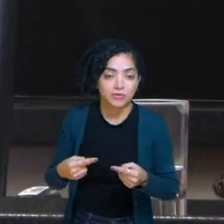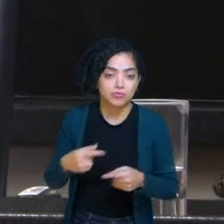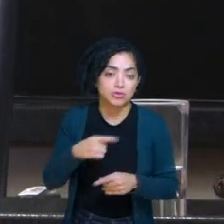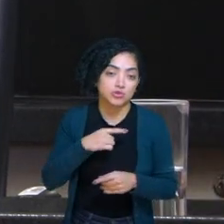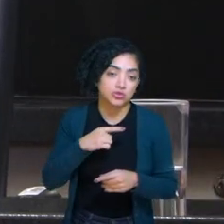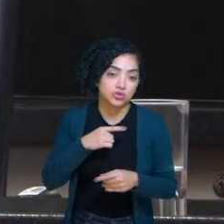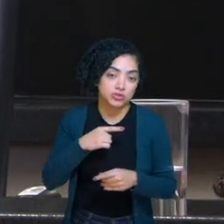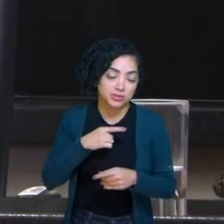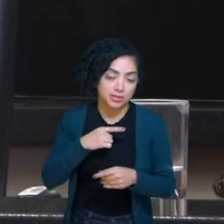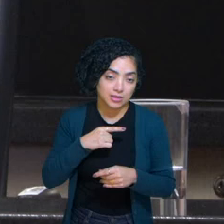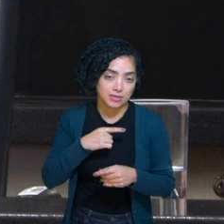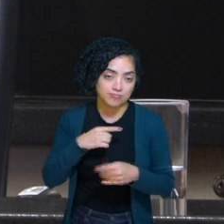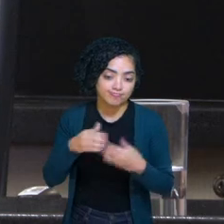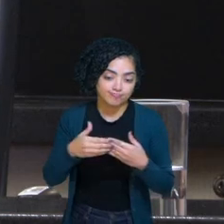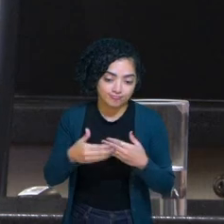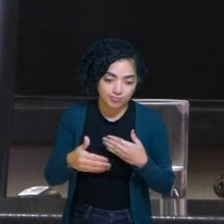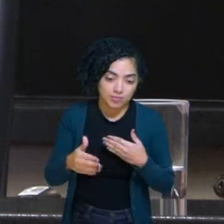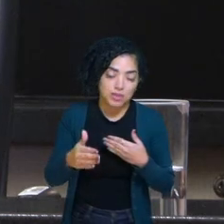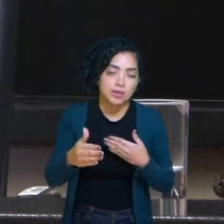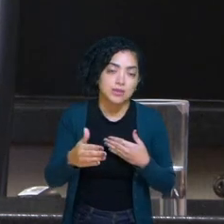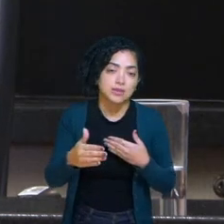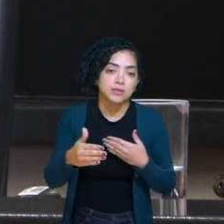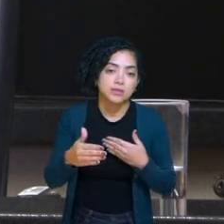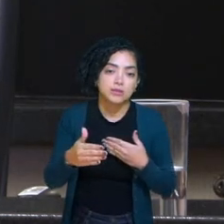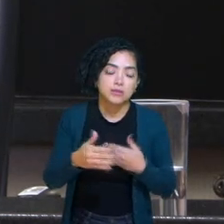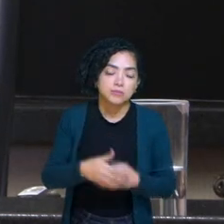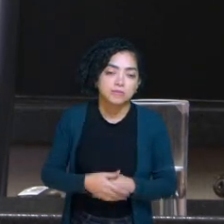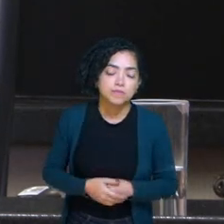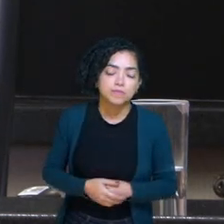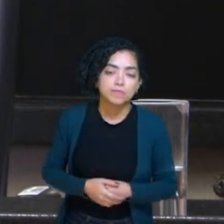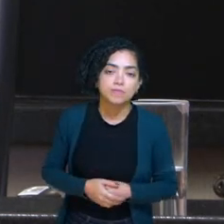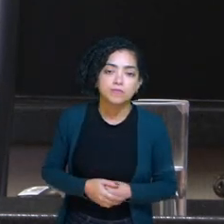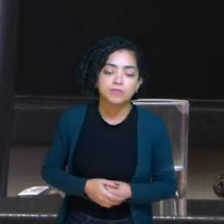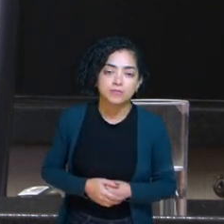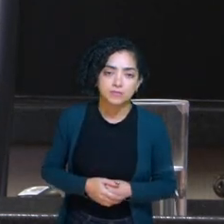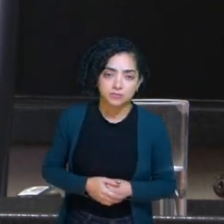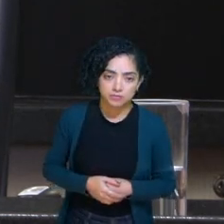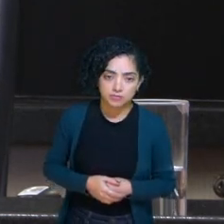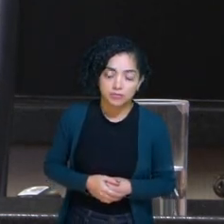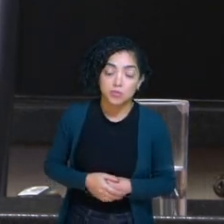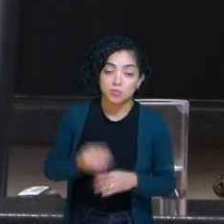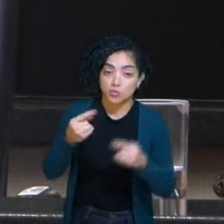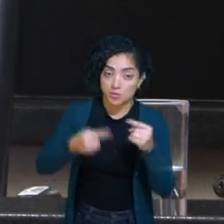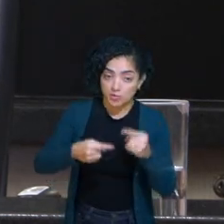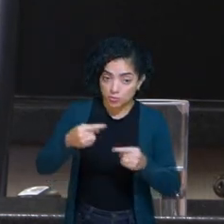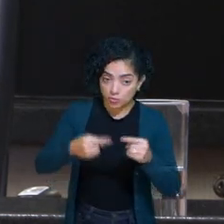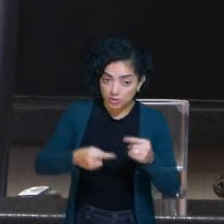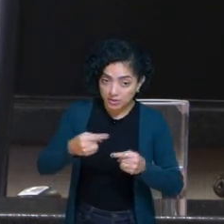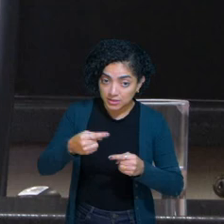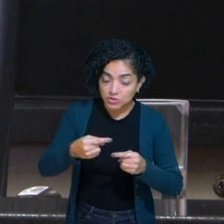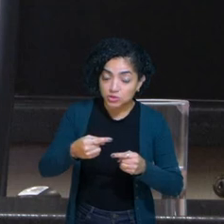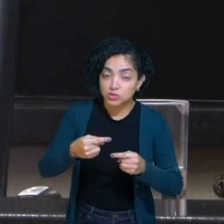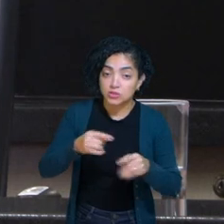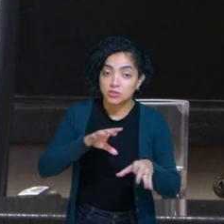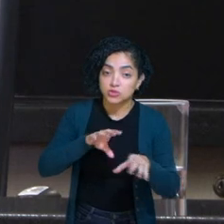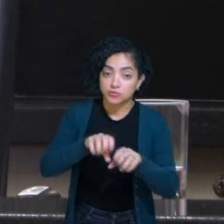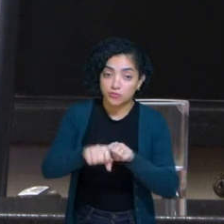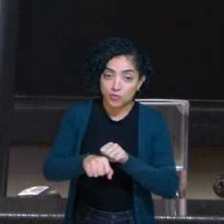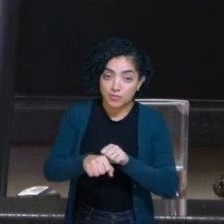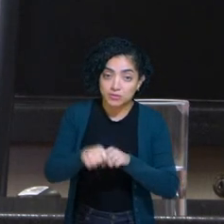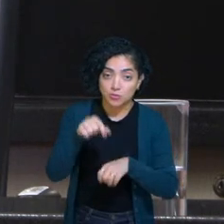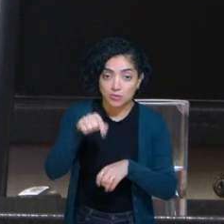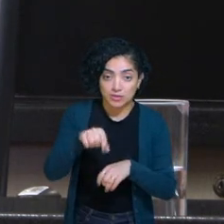para para para uma política de formação de professores em Santa Catarina